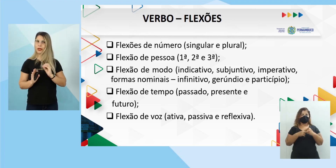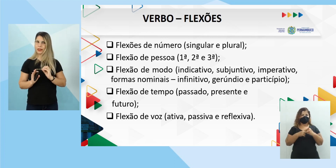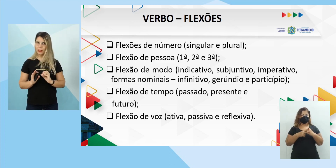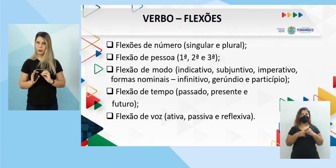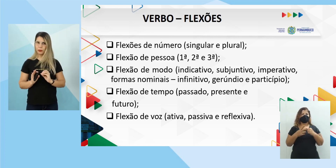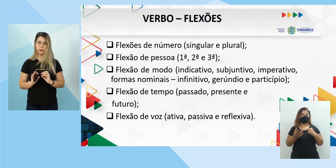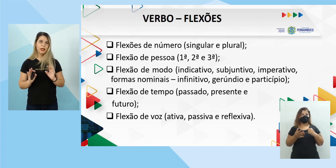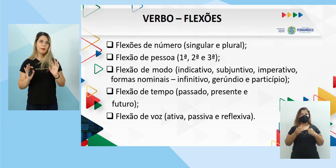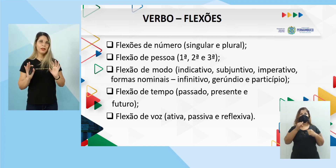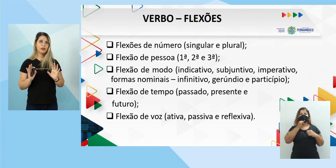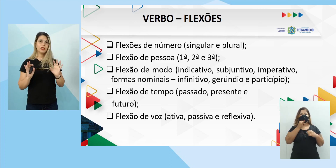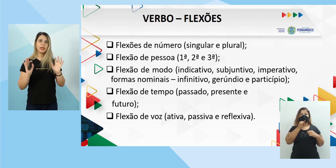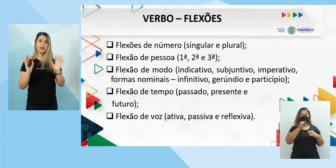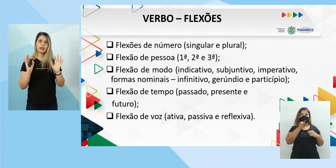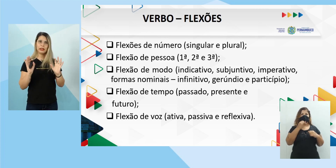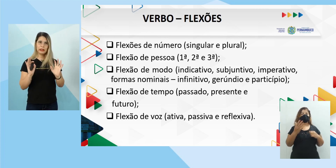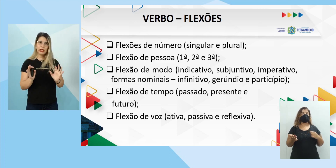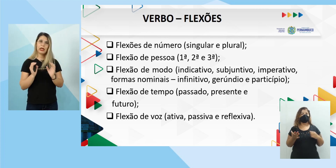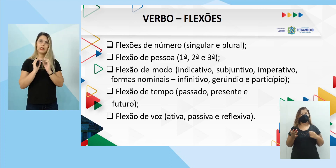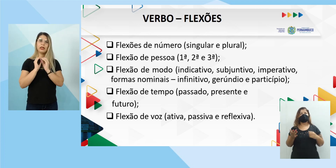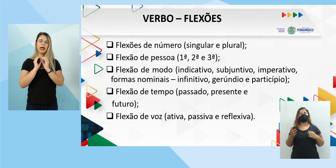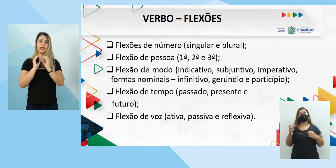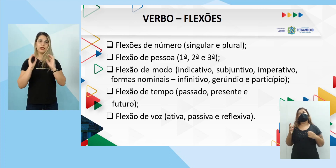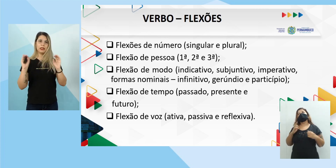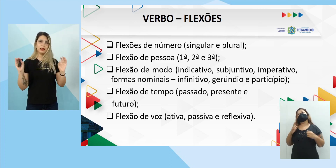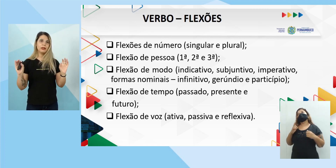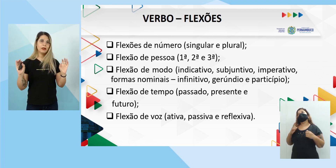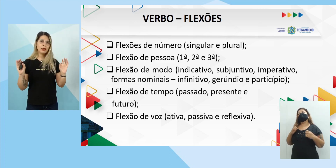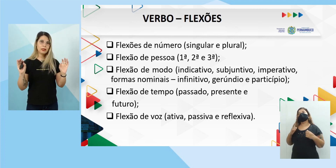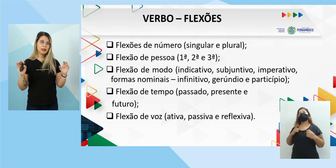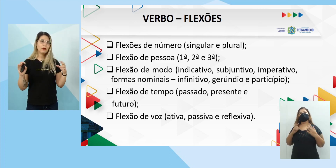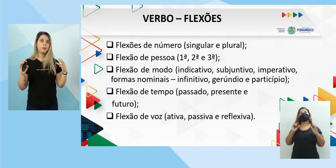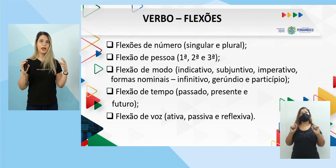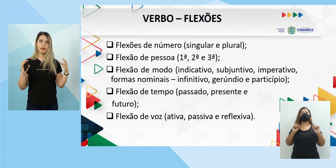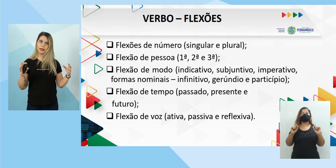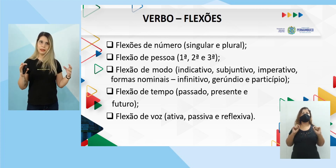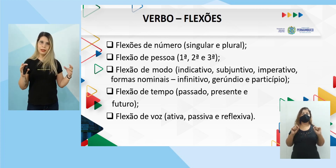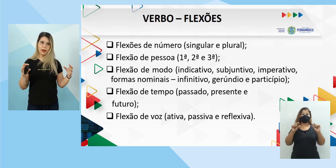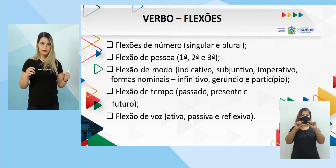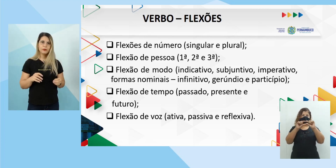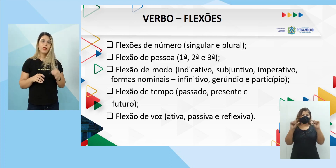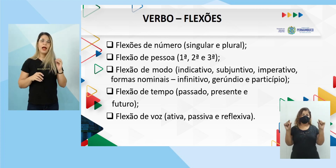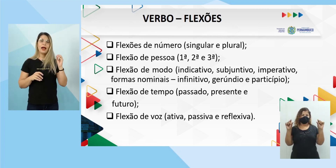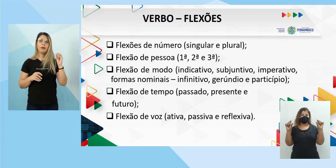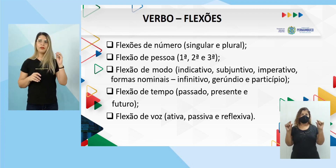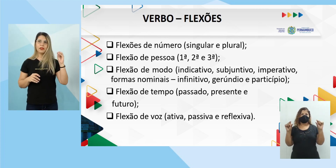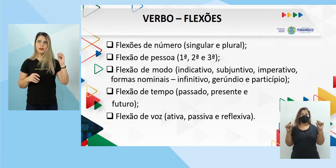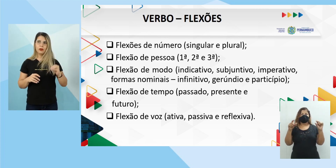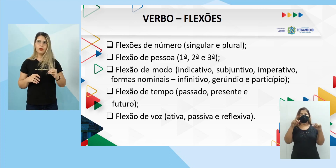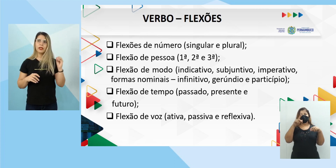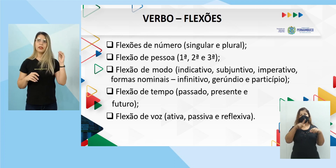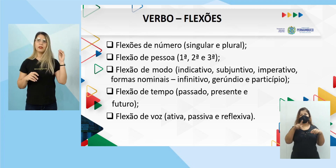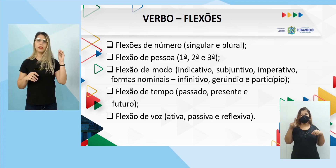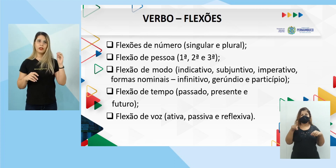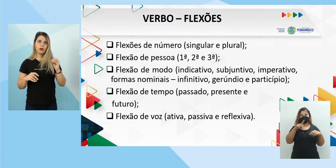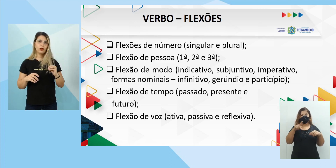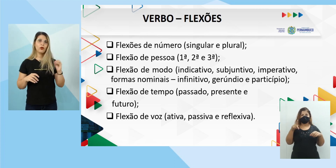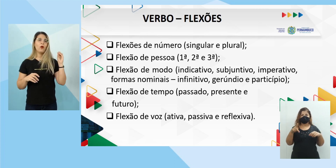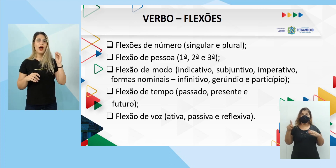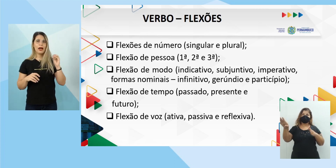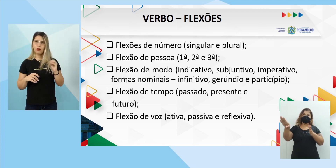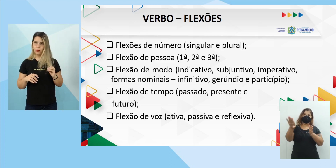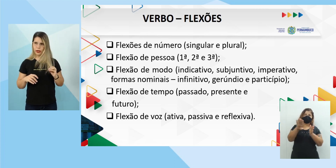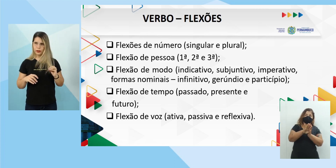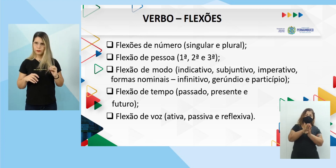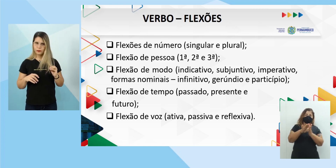com um exemplo. Imaginem que a gente tem a seguinte oração para analisar. A professora